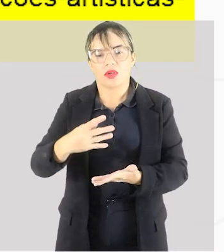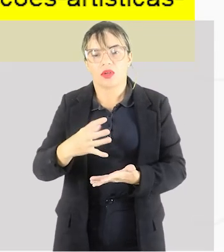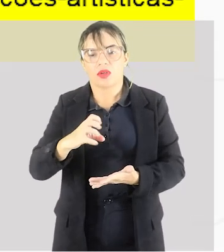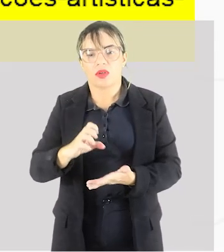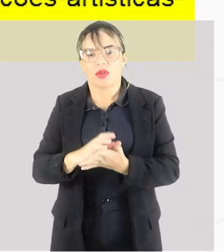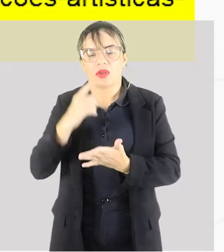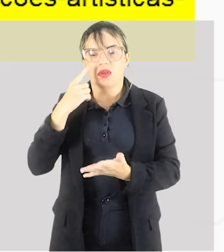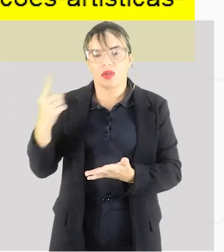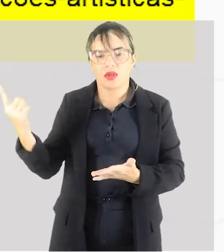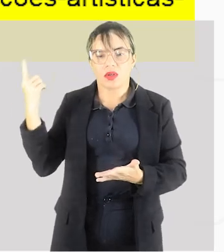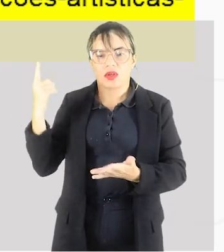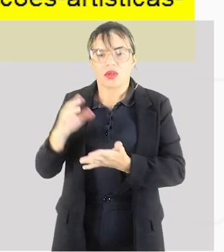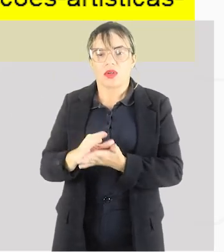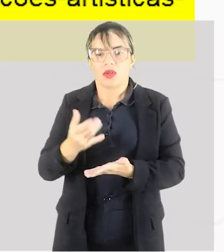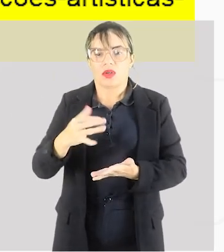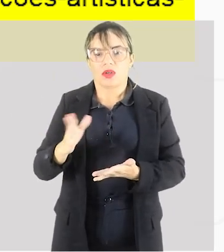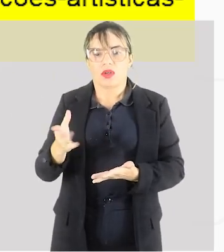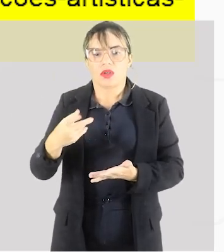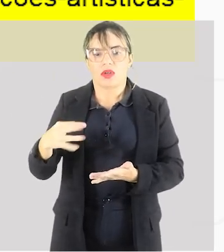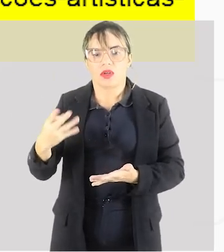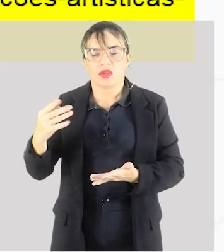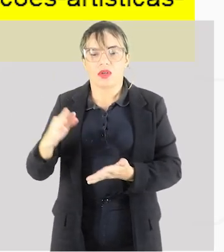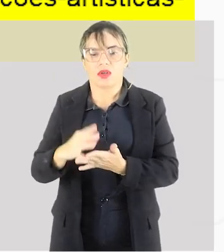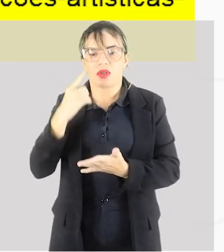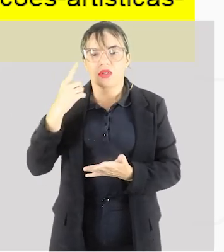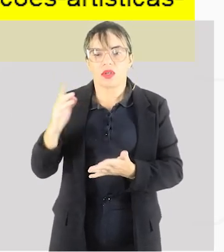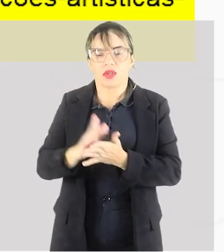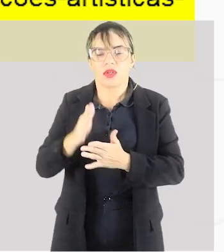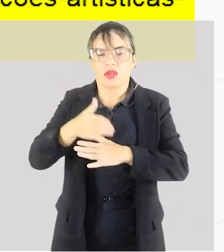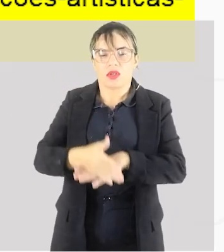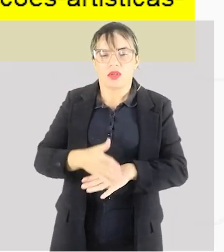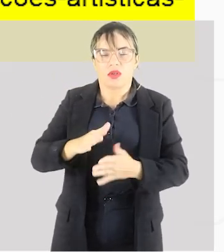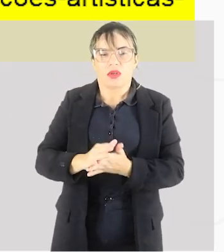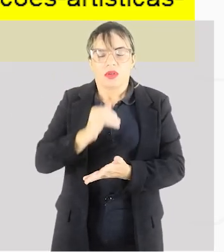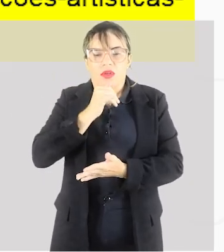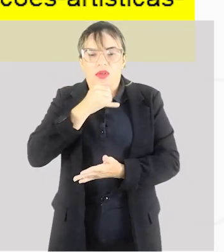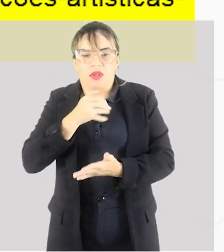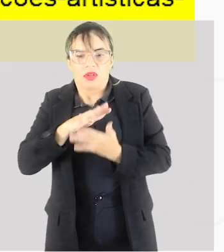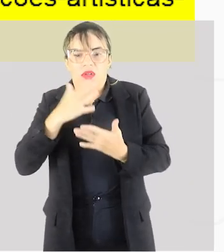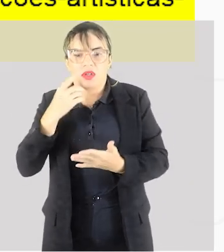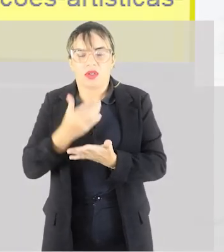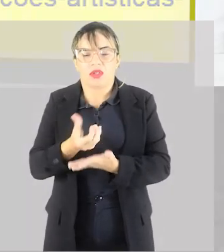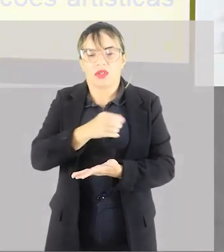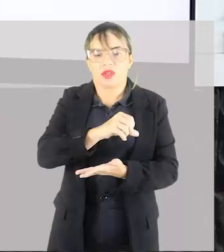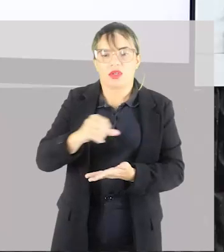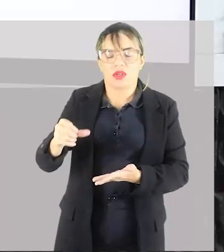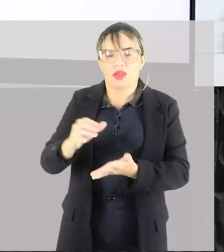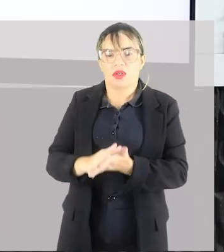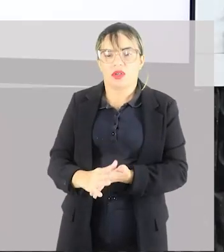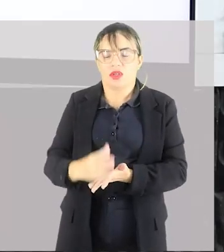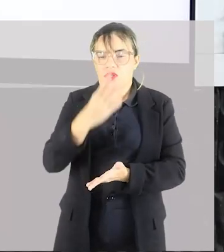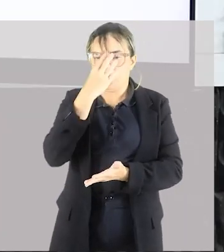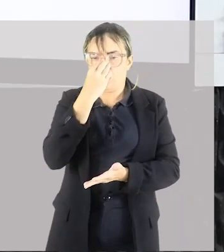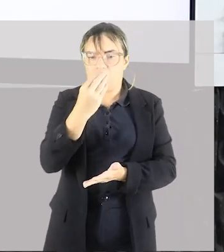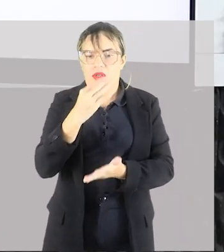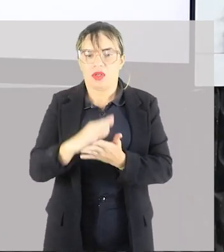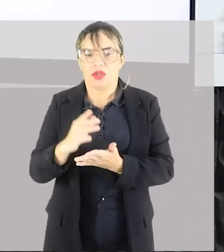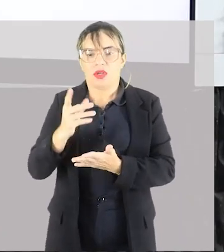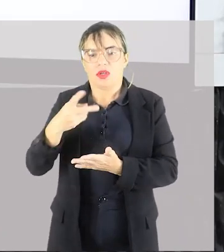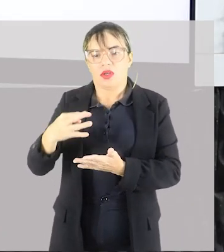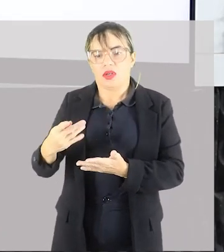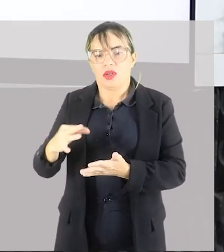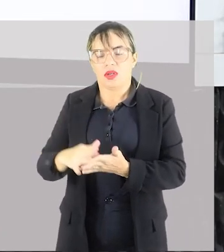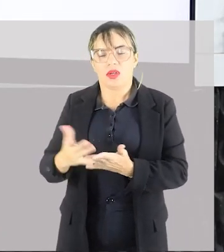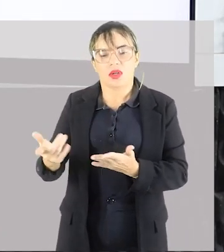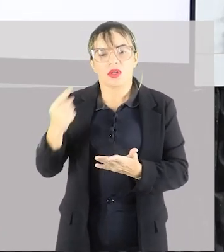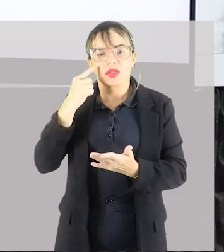com 99 lobos de pelúcia em tamanho real dentro de uma parede de vidro. A tragédia humana universal, anseio cego de avançar